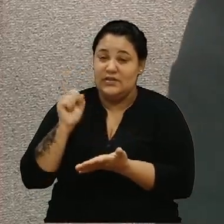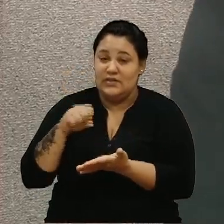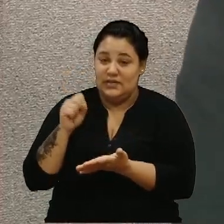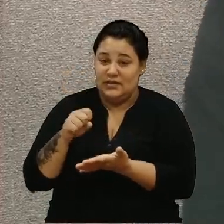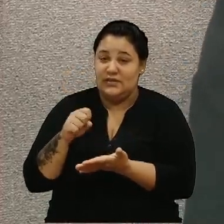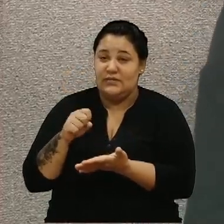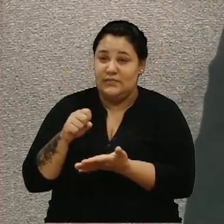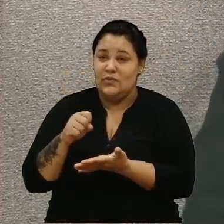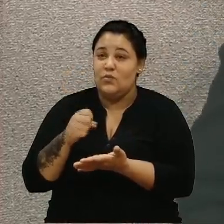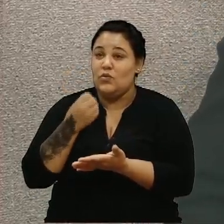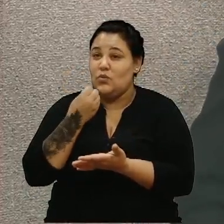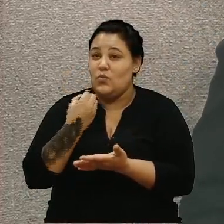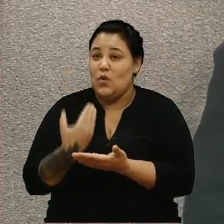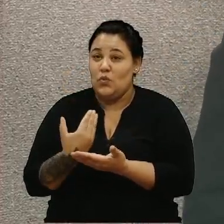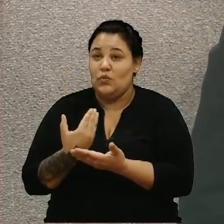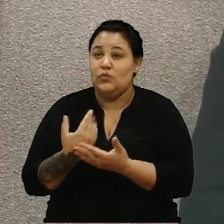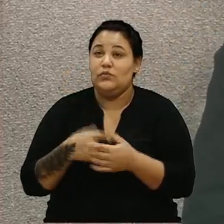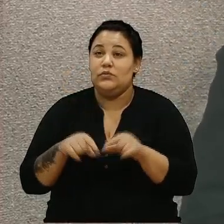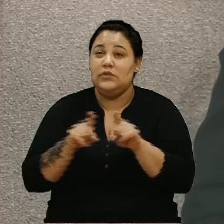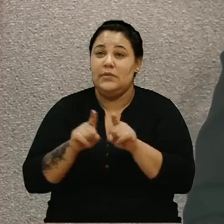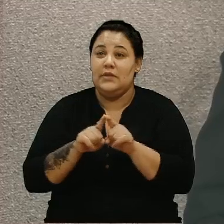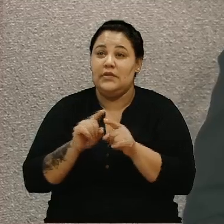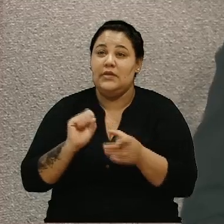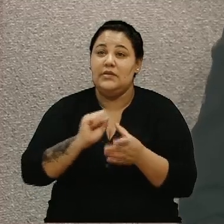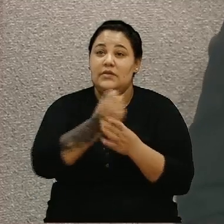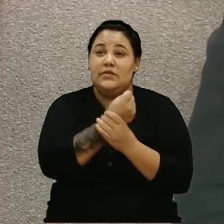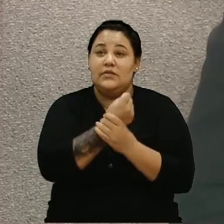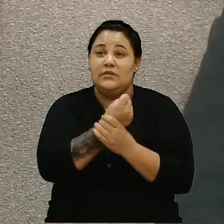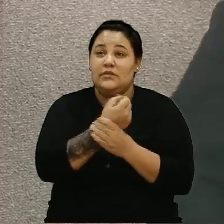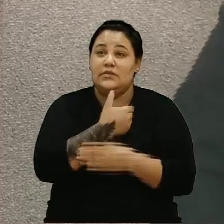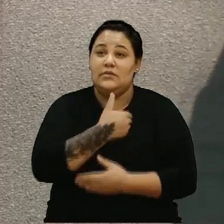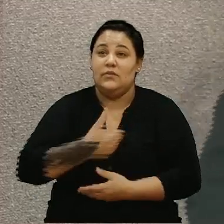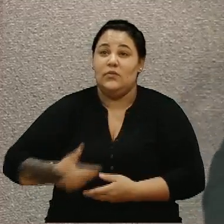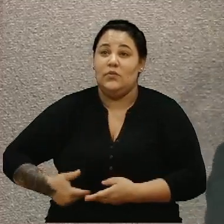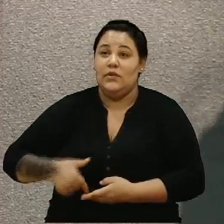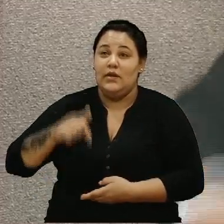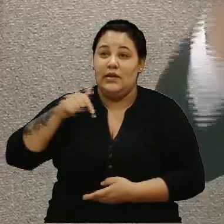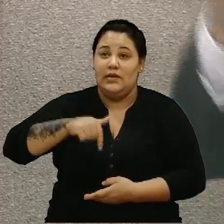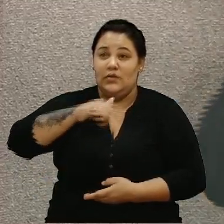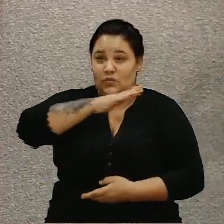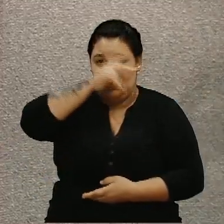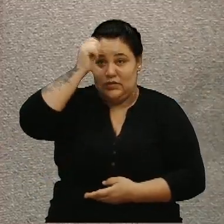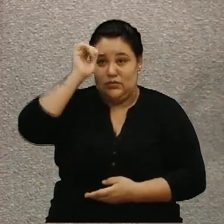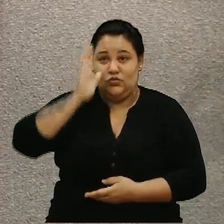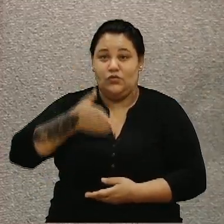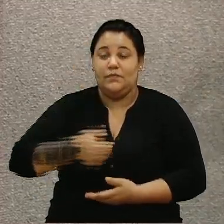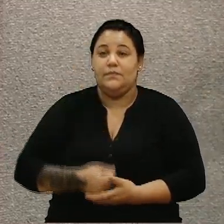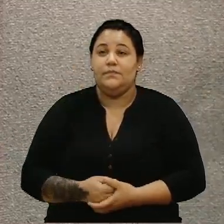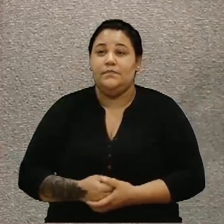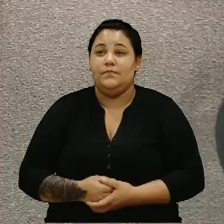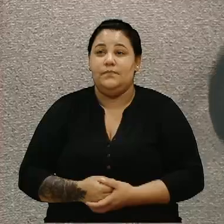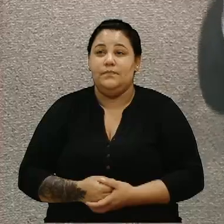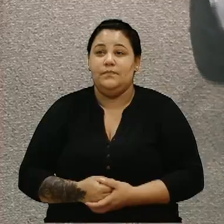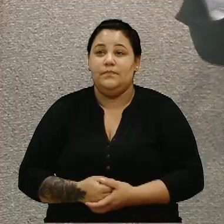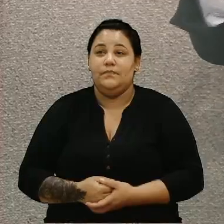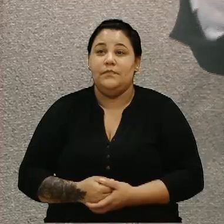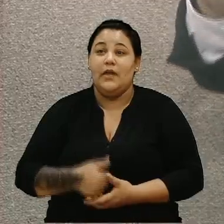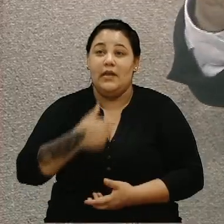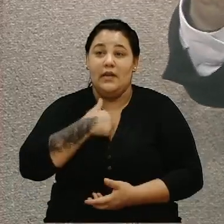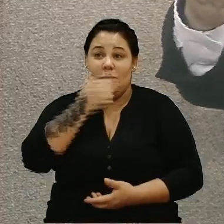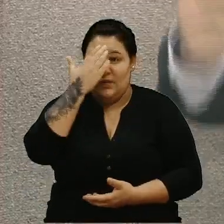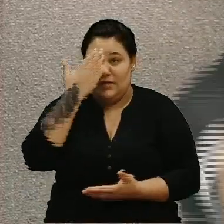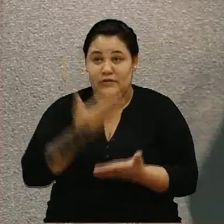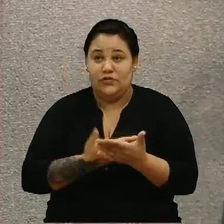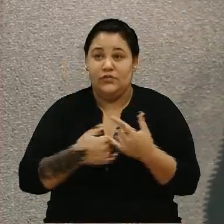profícuo o estabelecimento da segurança pública aqui no nosso município. E já tem sido, e eu acredito que, assim como o vereador